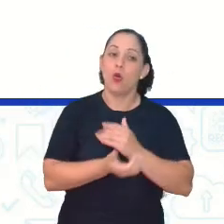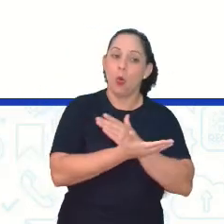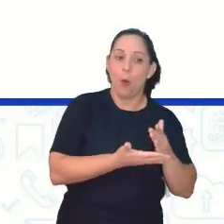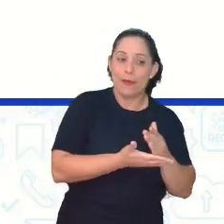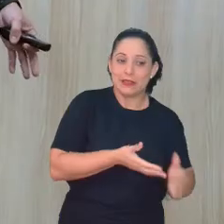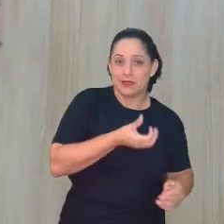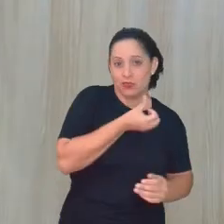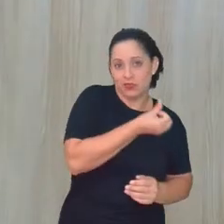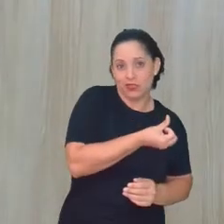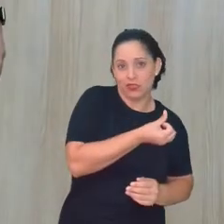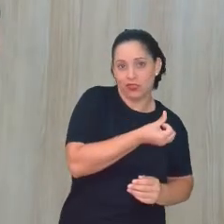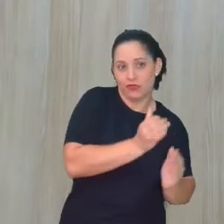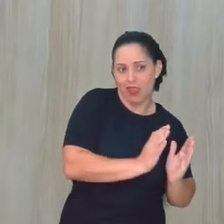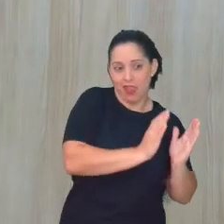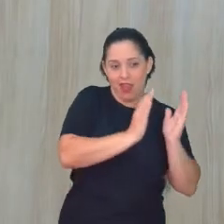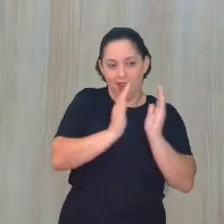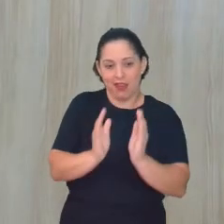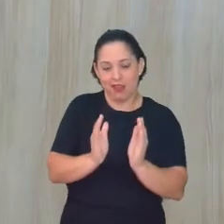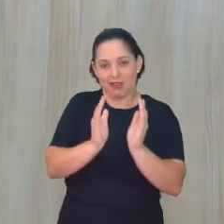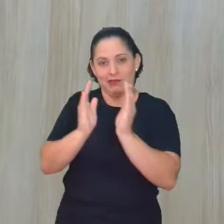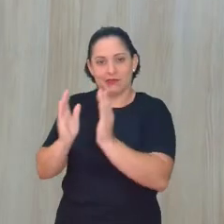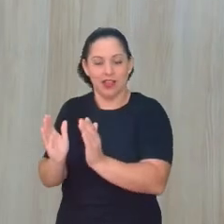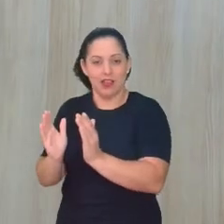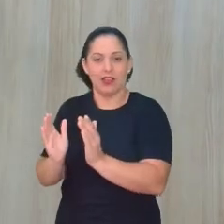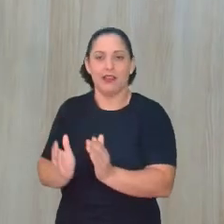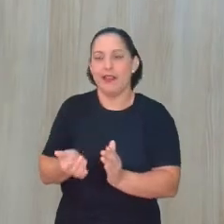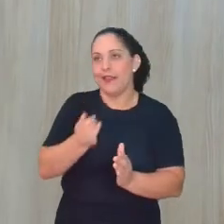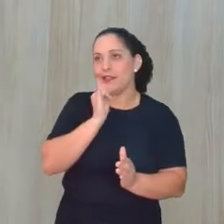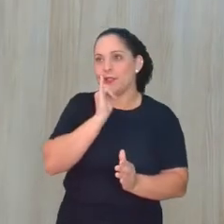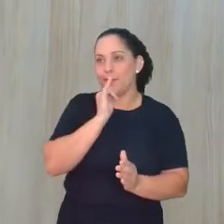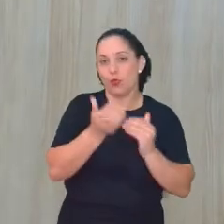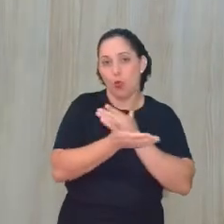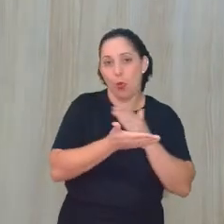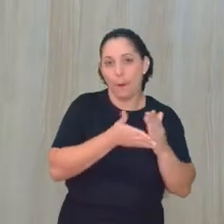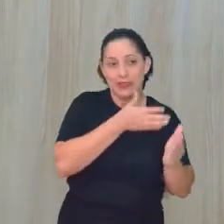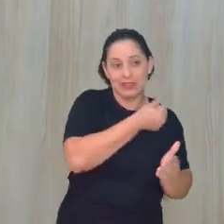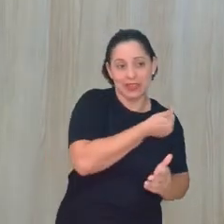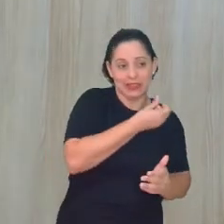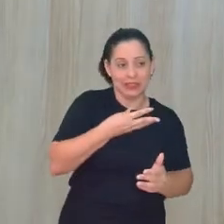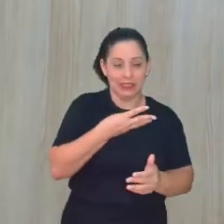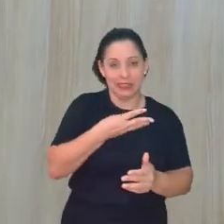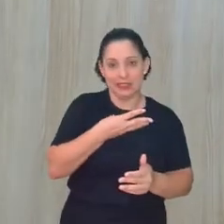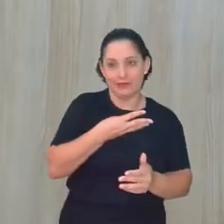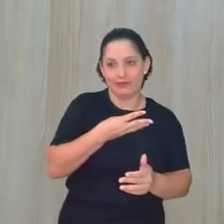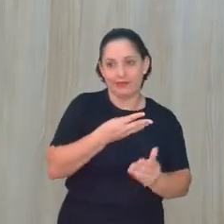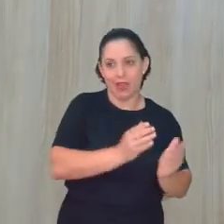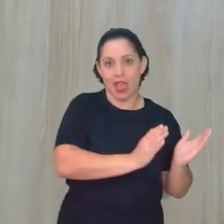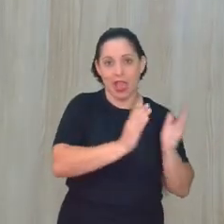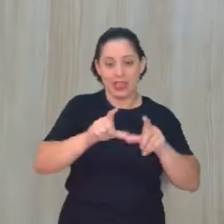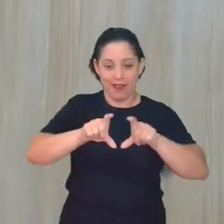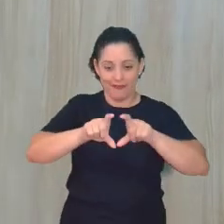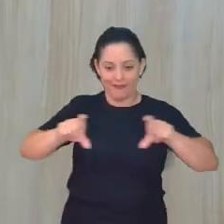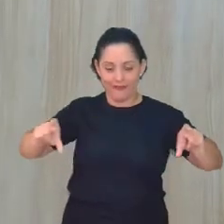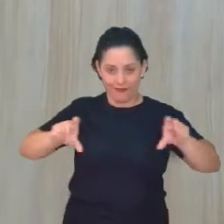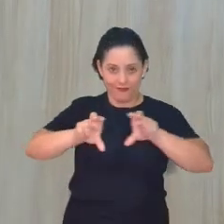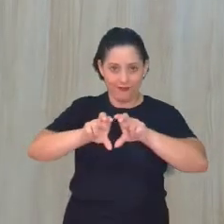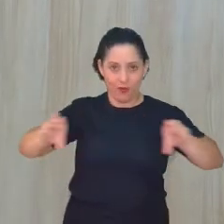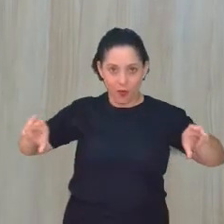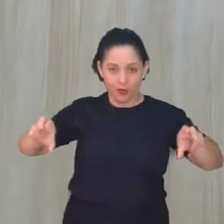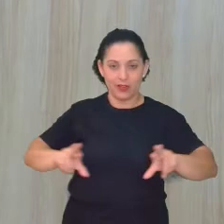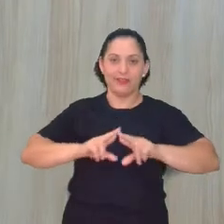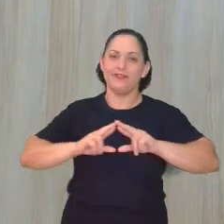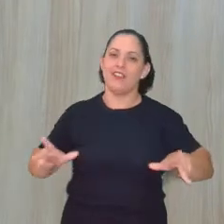né? Poderia aumentar de 6 em 6 e começar do 13. Aí essa formulazinha aqui, ó, já seria